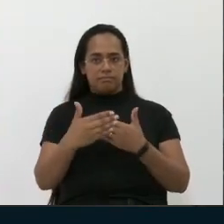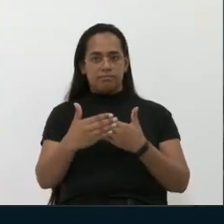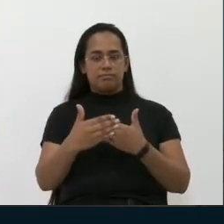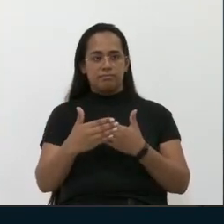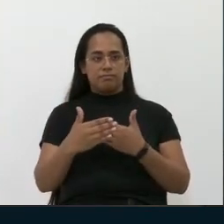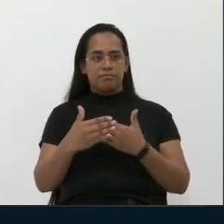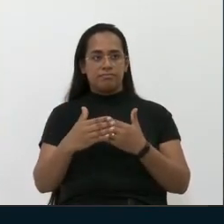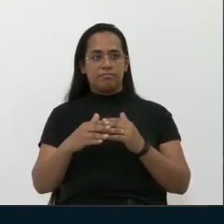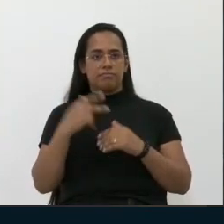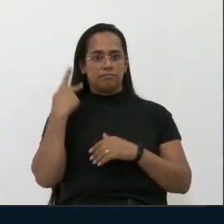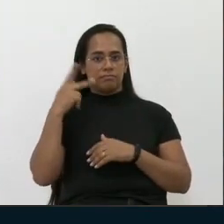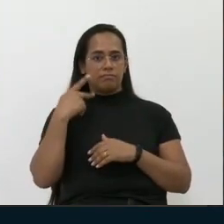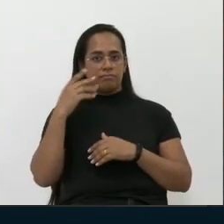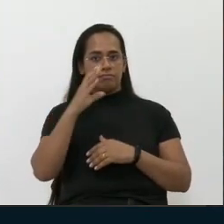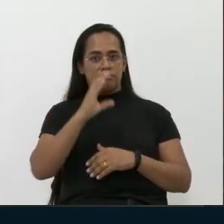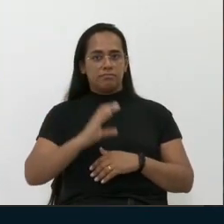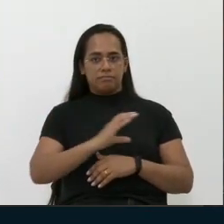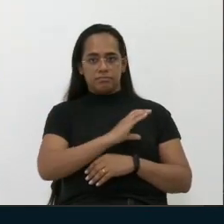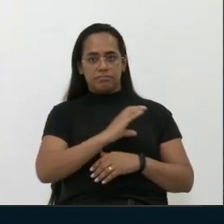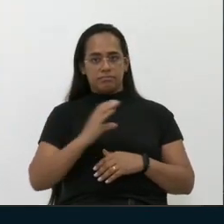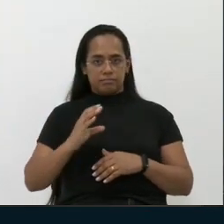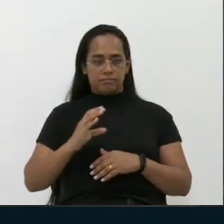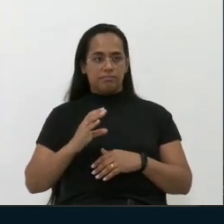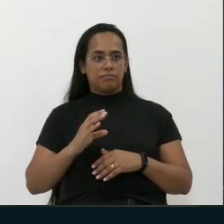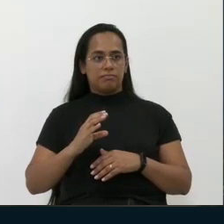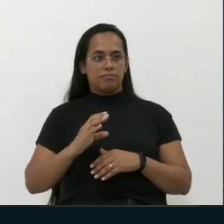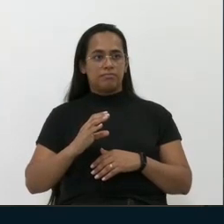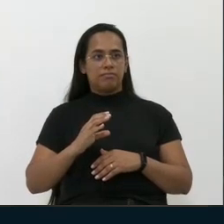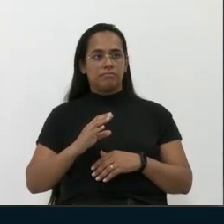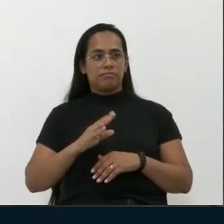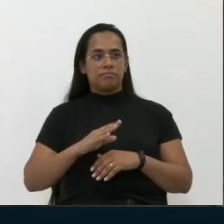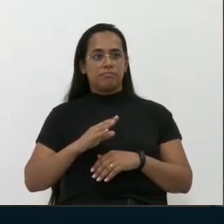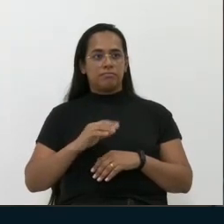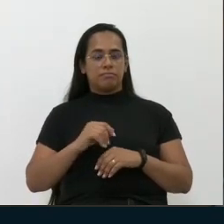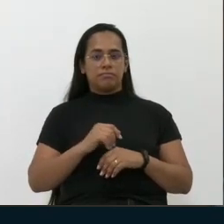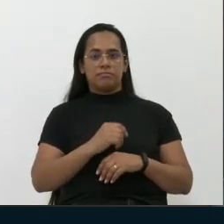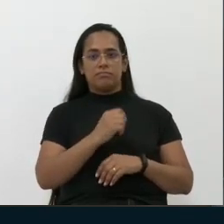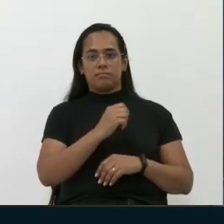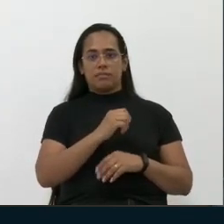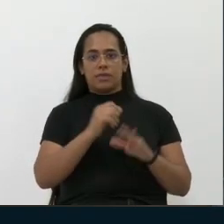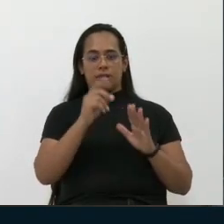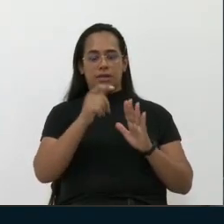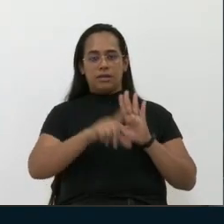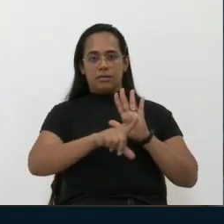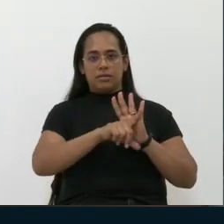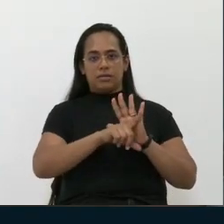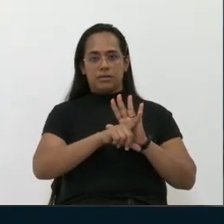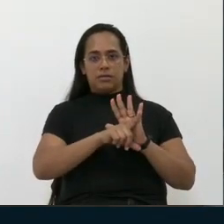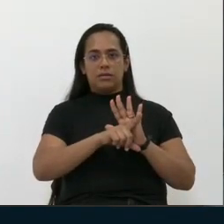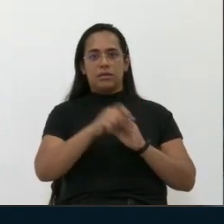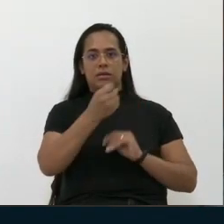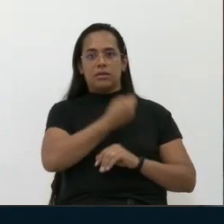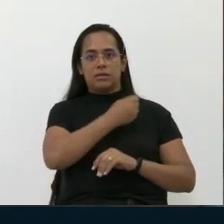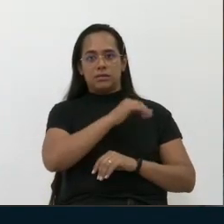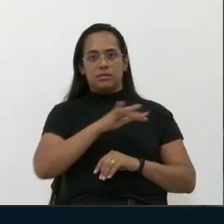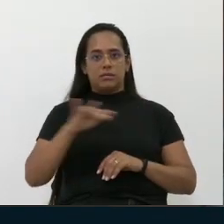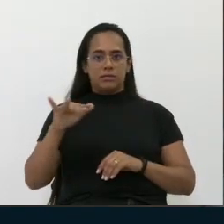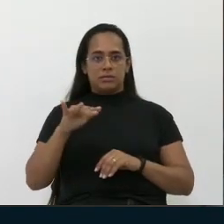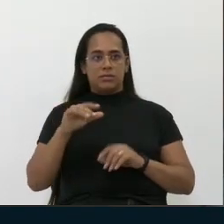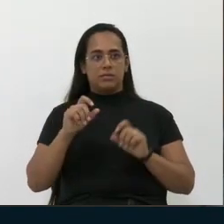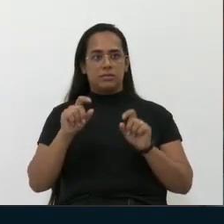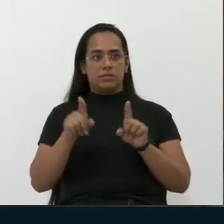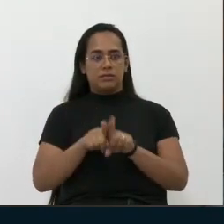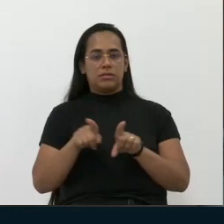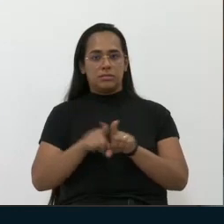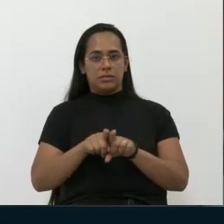Católica instituída pela Resolução número 461 de 2024 e a formalização de suas